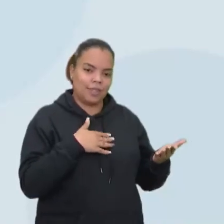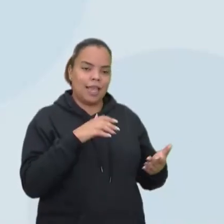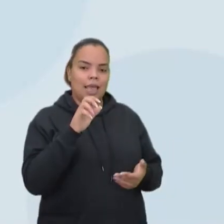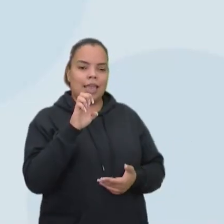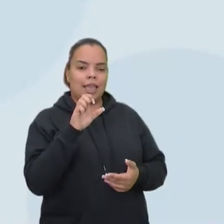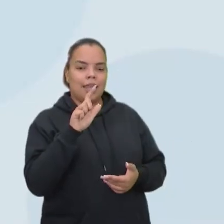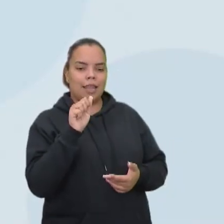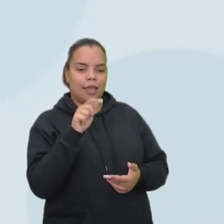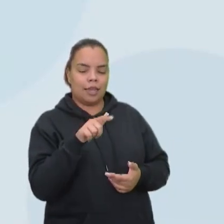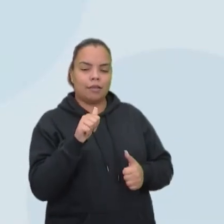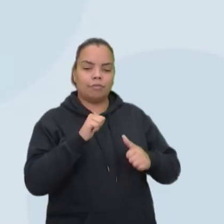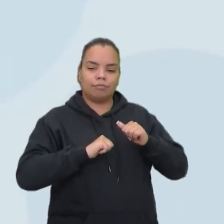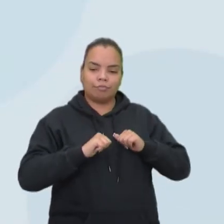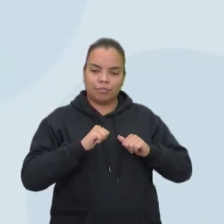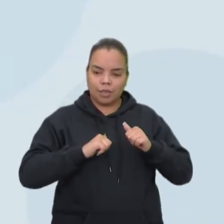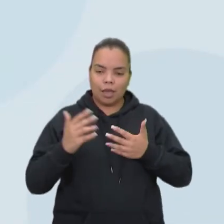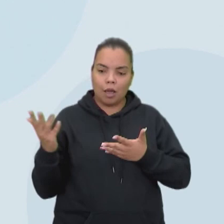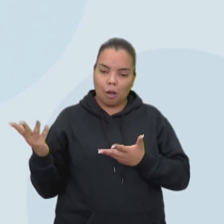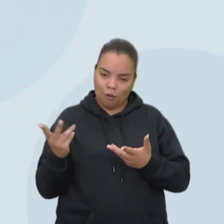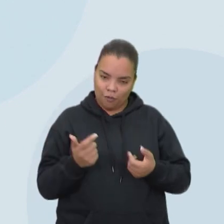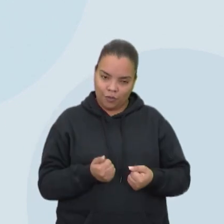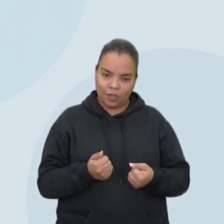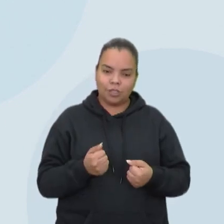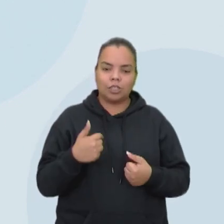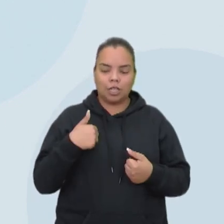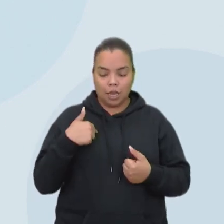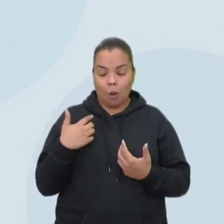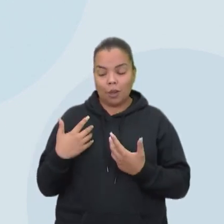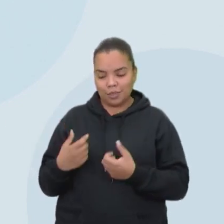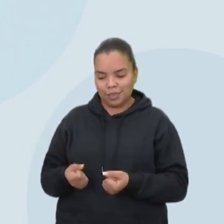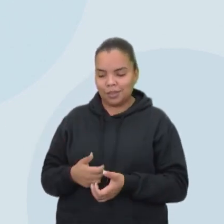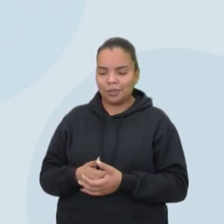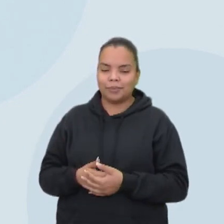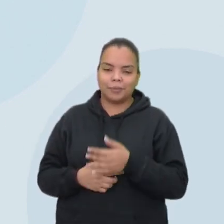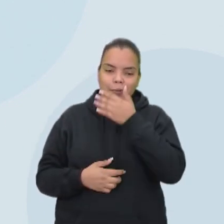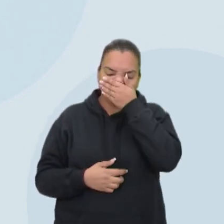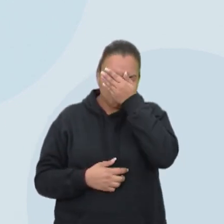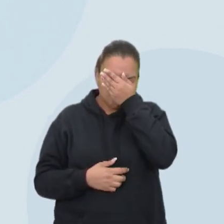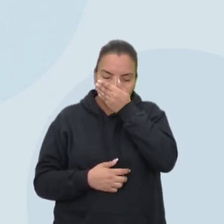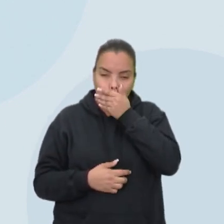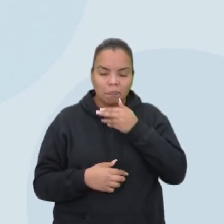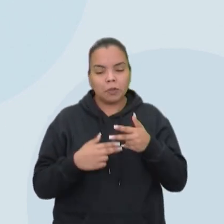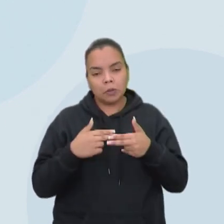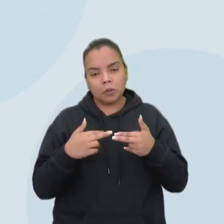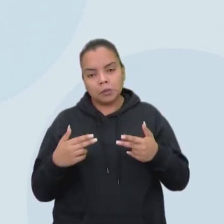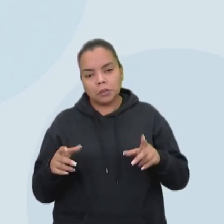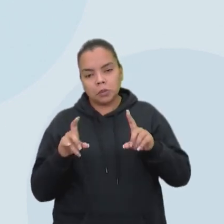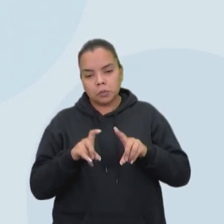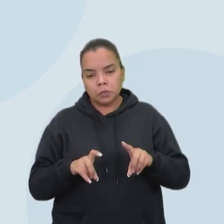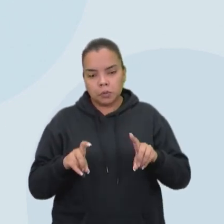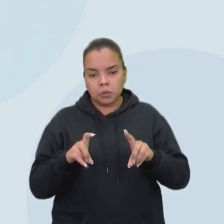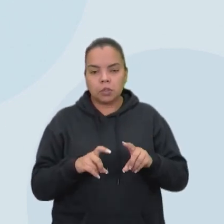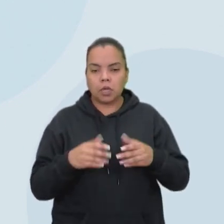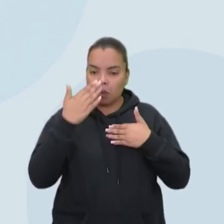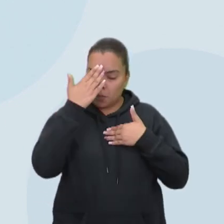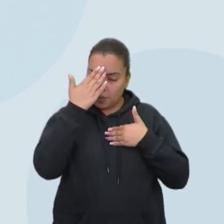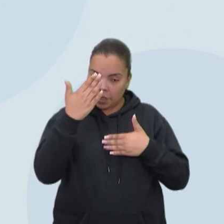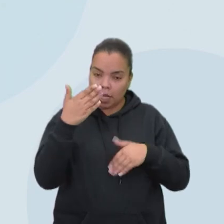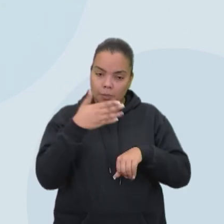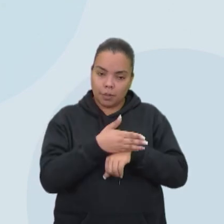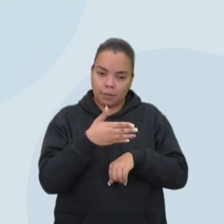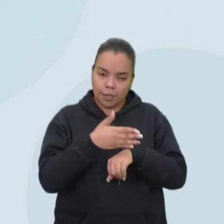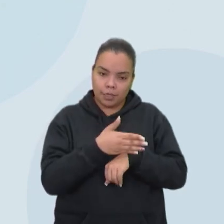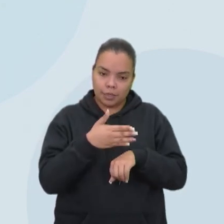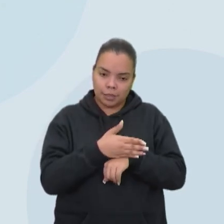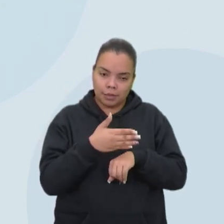Eu vou convidar de novo, com Convide certeza. sempre que eu aceito. E a gente vai falar sobre essas coisinhas aí legais do mundo digital. Gente, obrigado por ter participado,